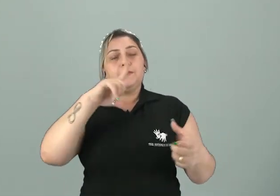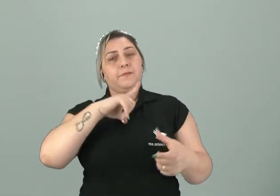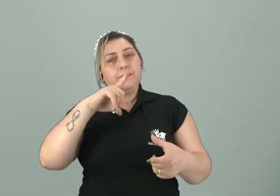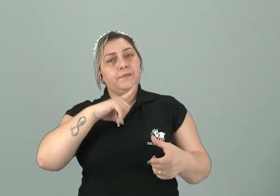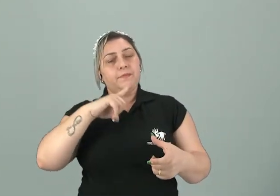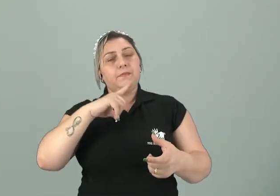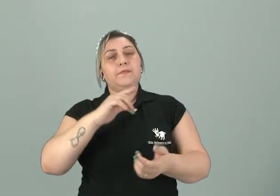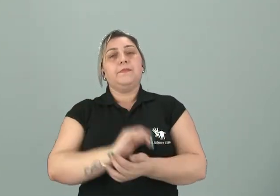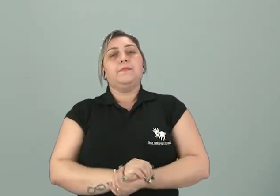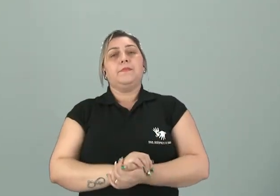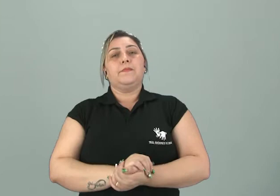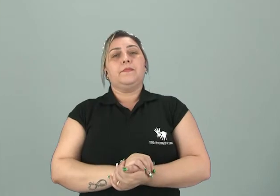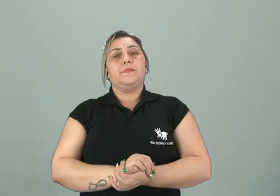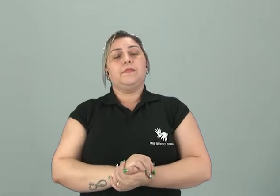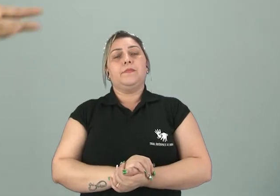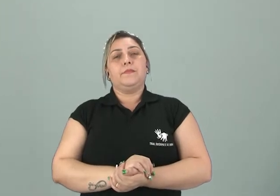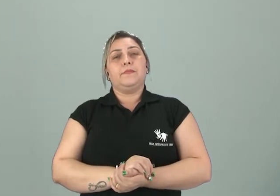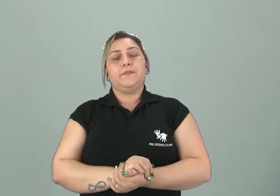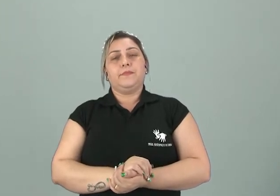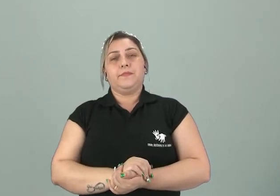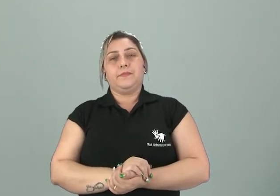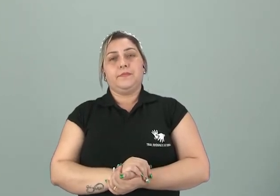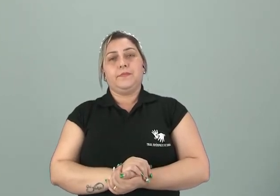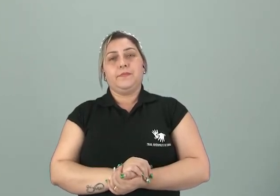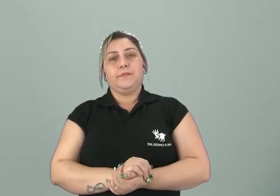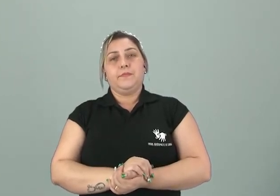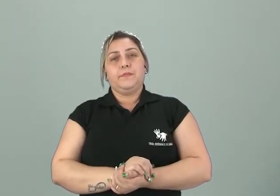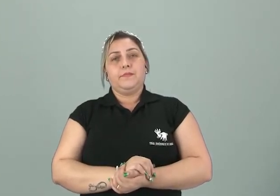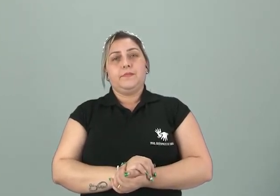que eles tiveram desde a sua